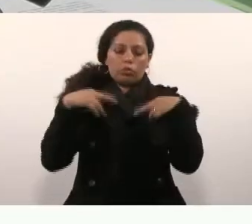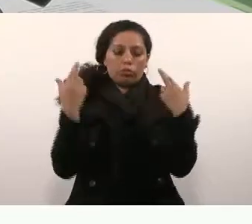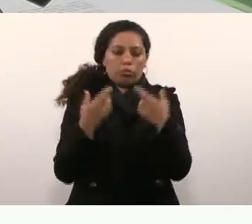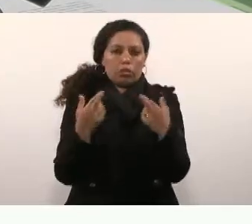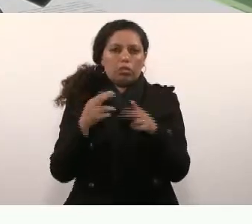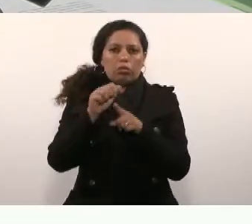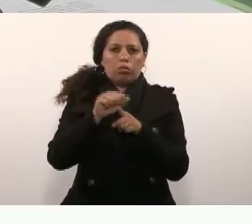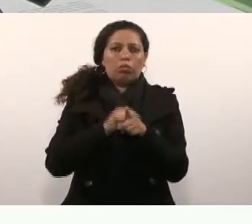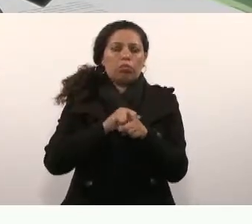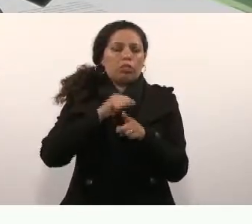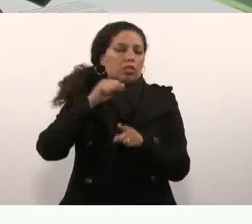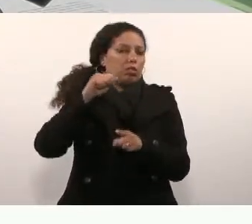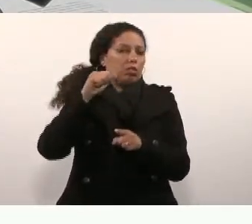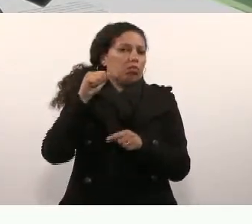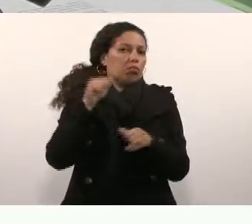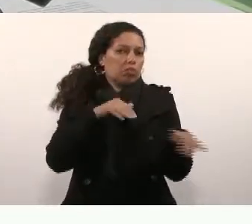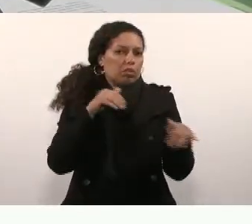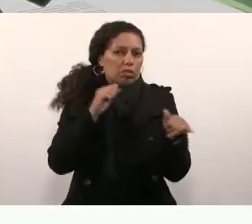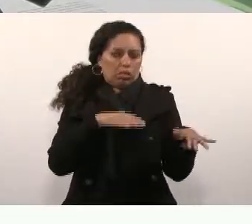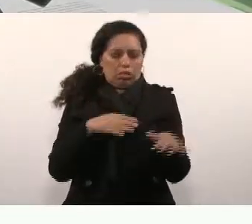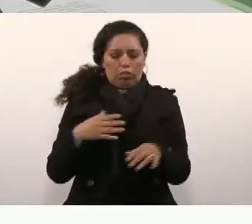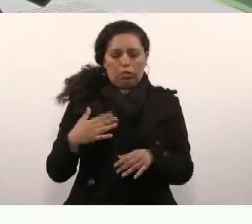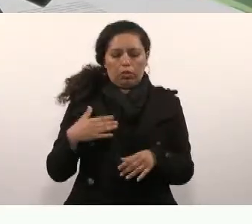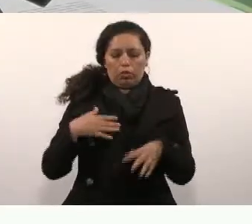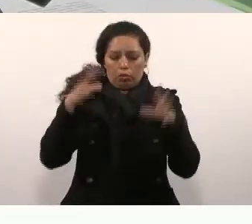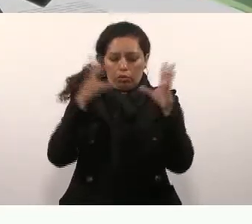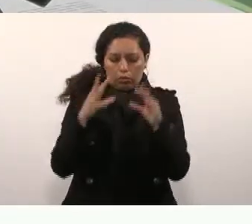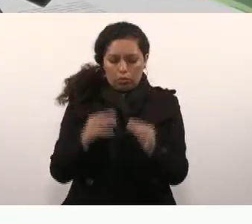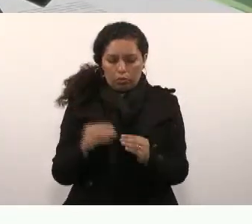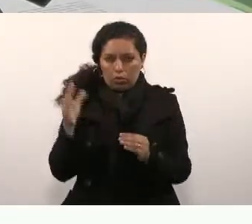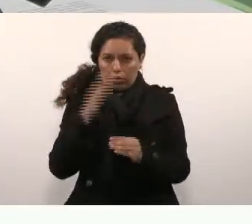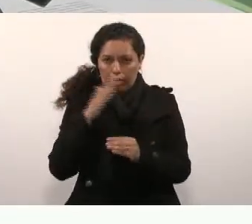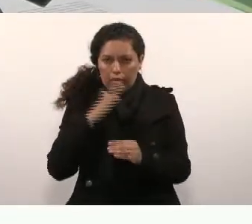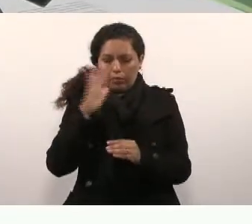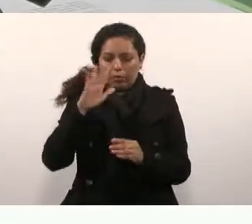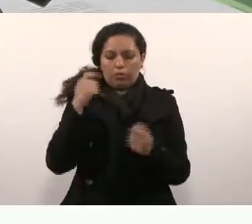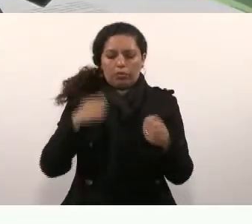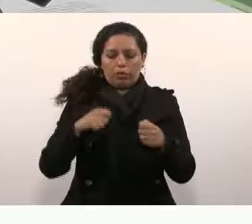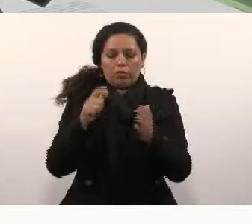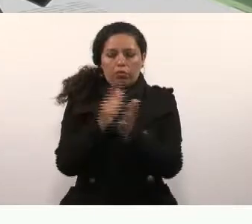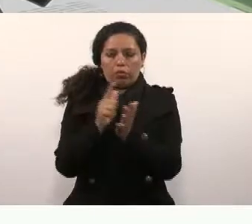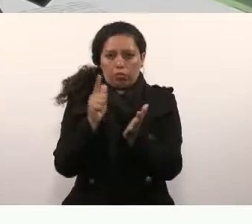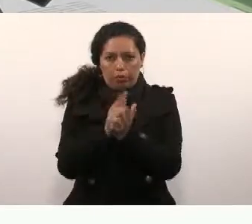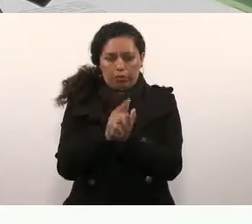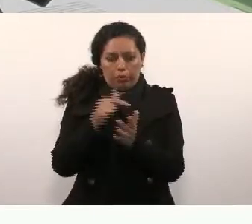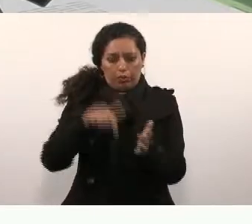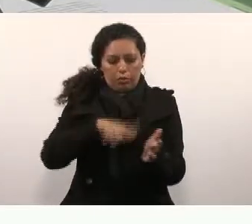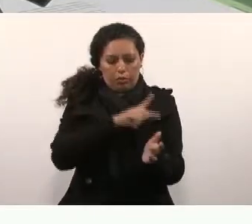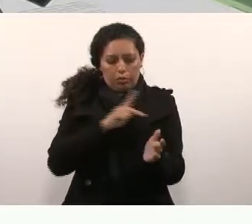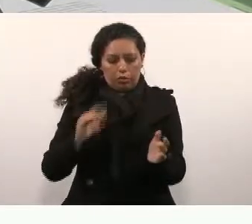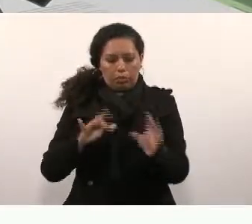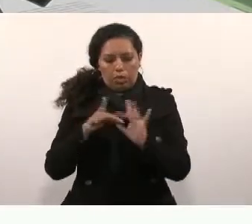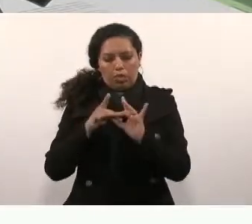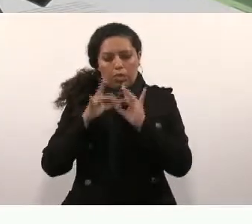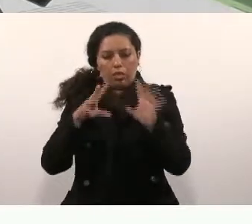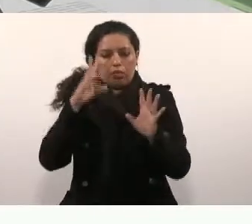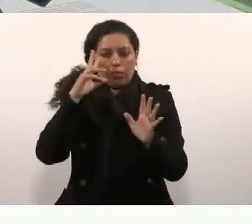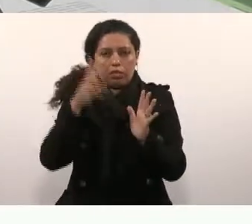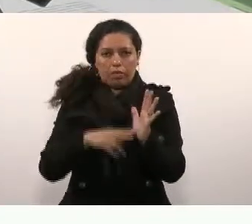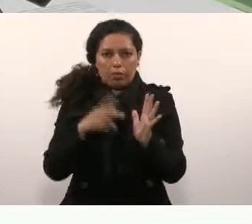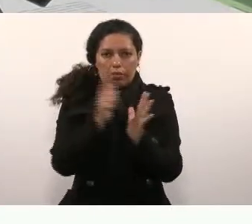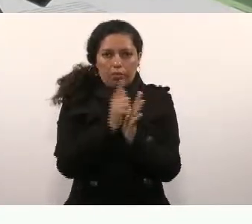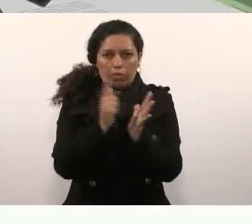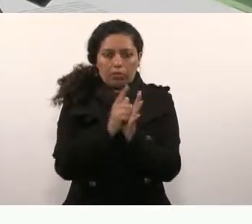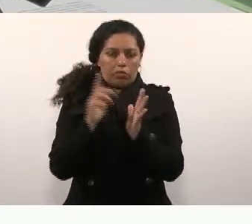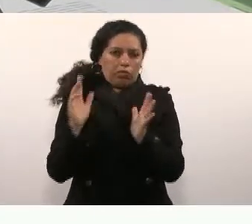no mês de setembro. Um resumo muito rápido, a documentação é precisa aqui, vai ficar à disposição da comissão, mas como a reunião